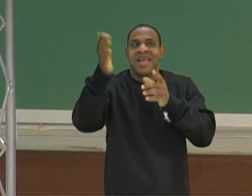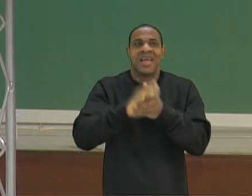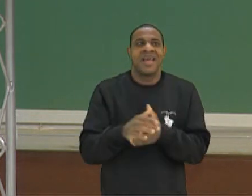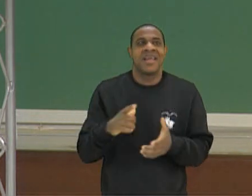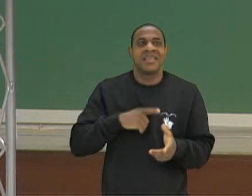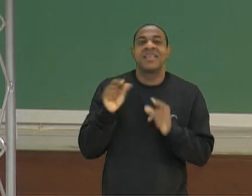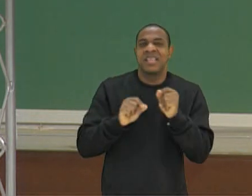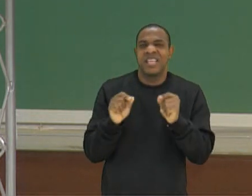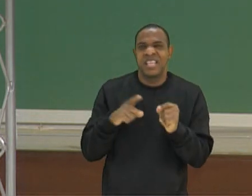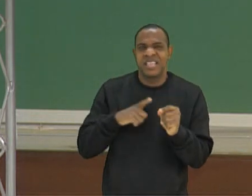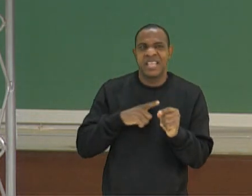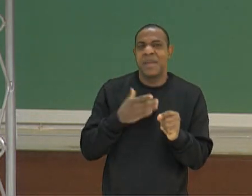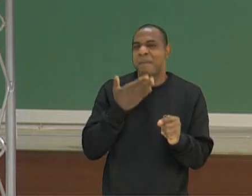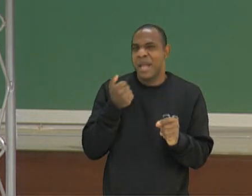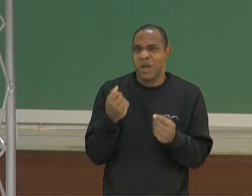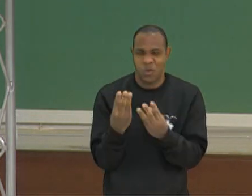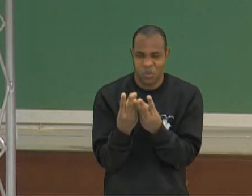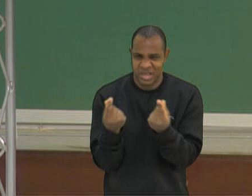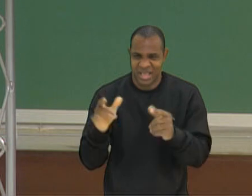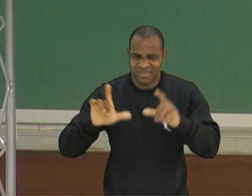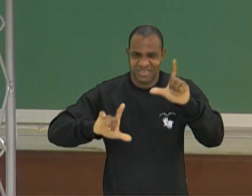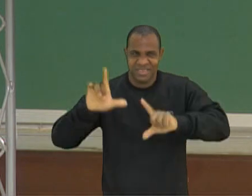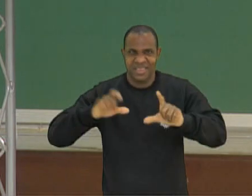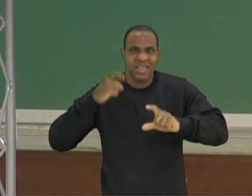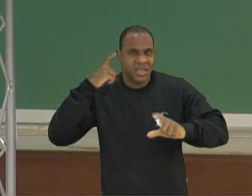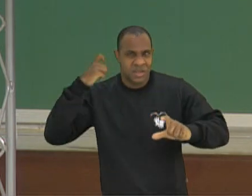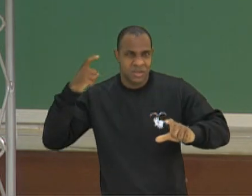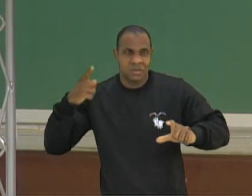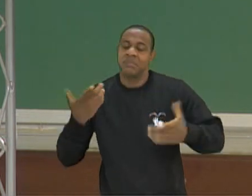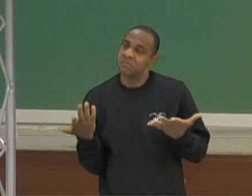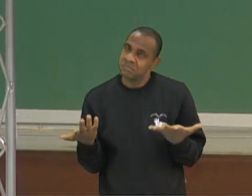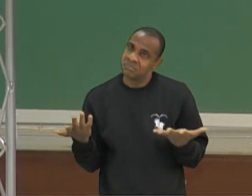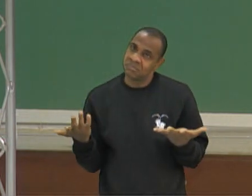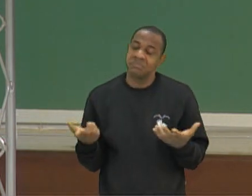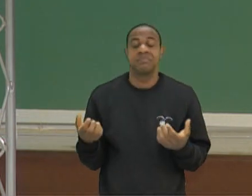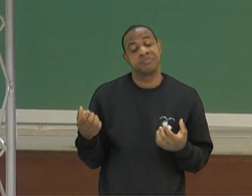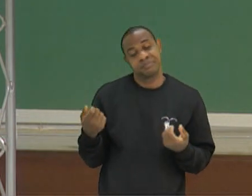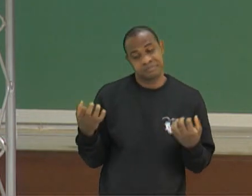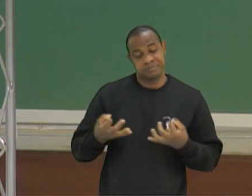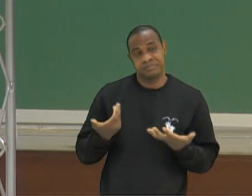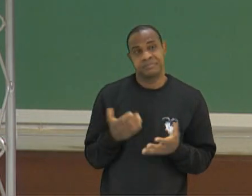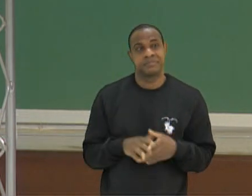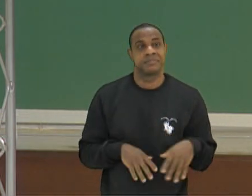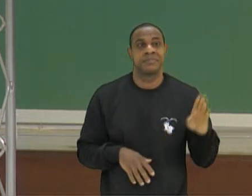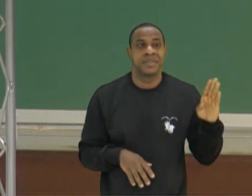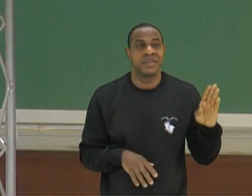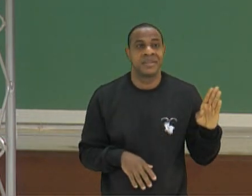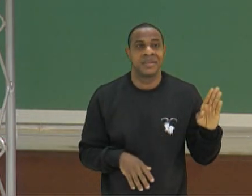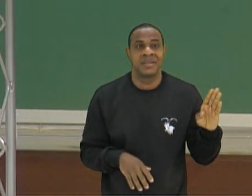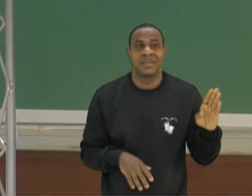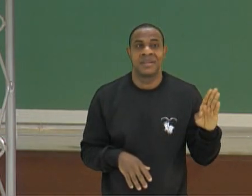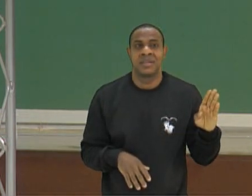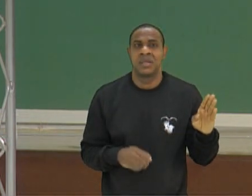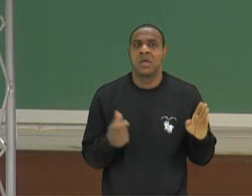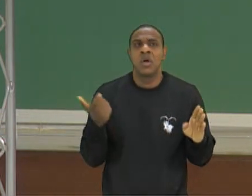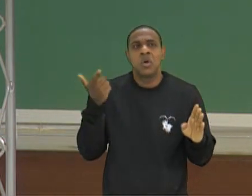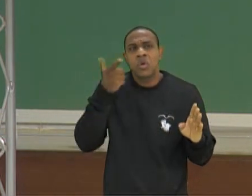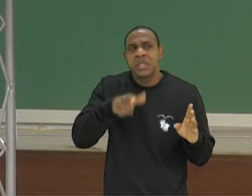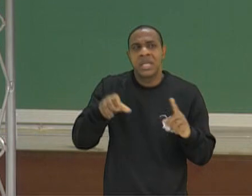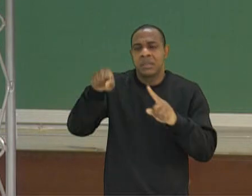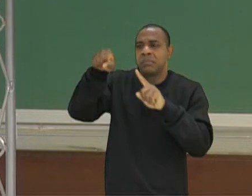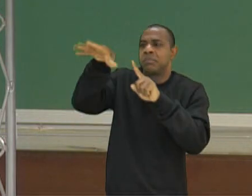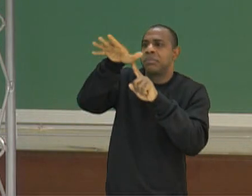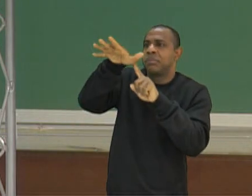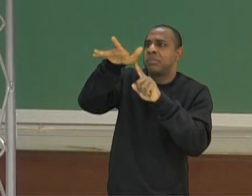melhor qualidade na imagem e no som? Perfeito, isso mesmo. Vamos às outras opções. Na letra B, conseguem captar ondas mais